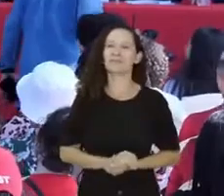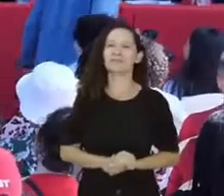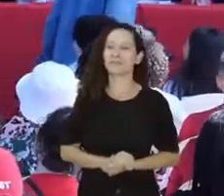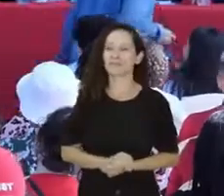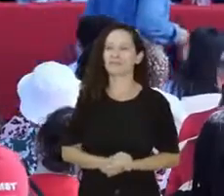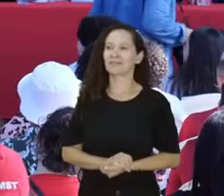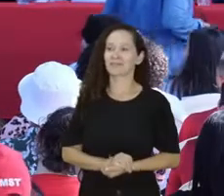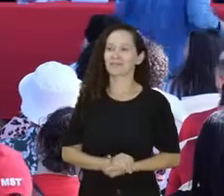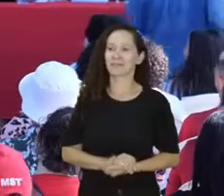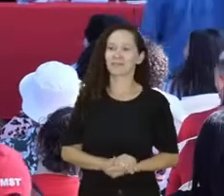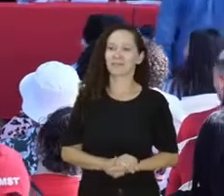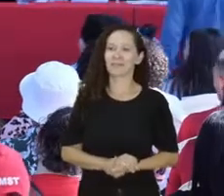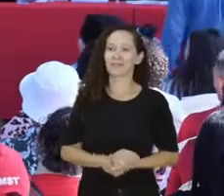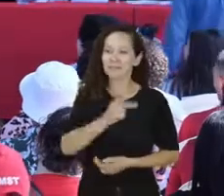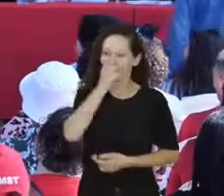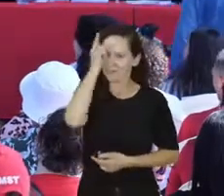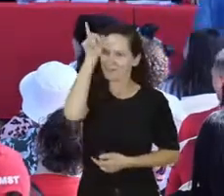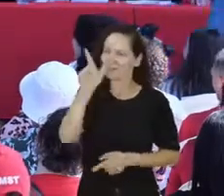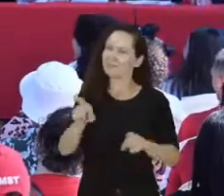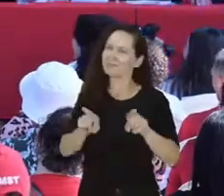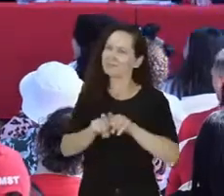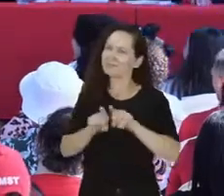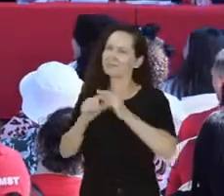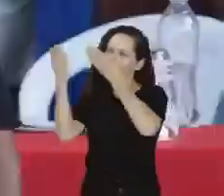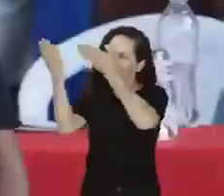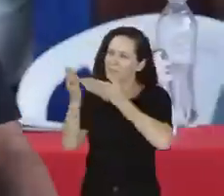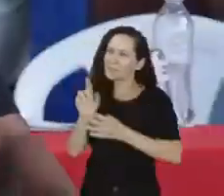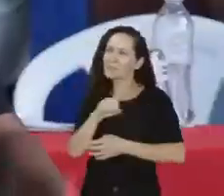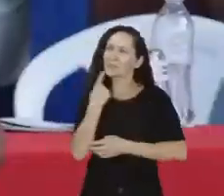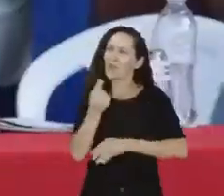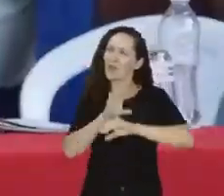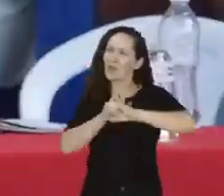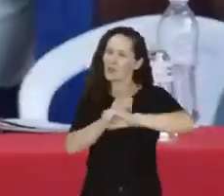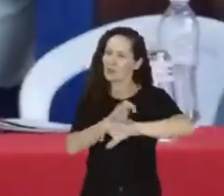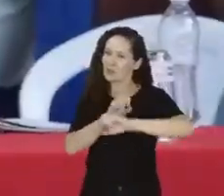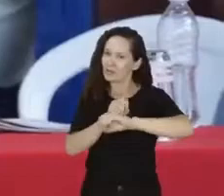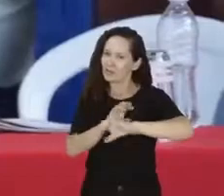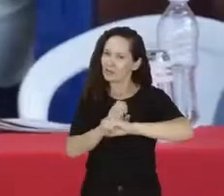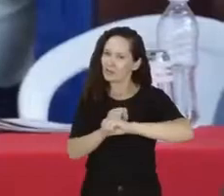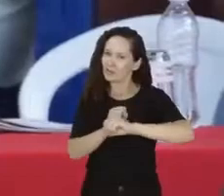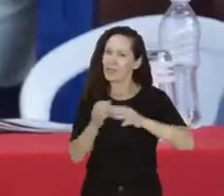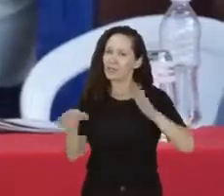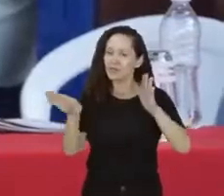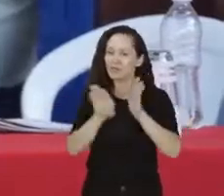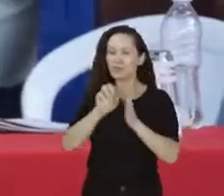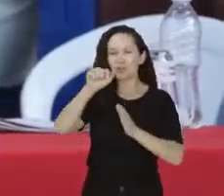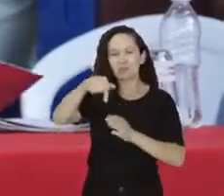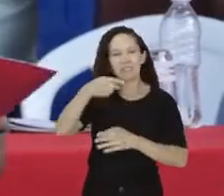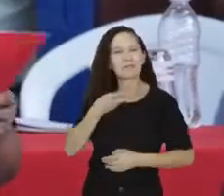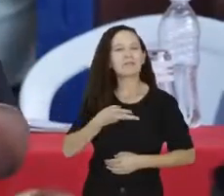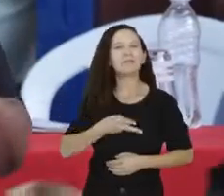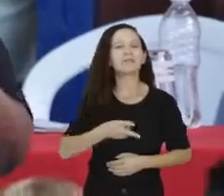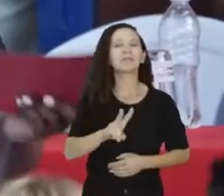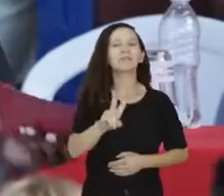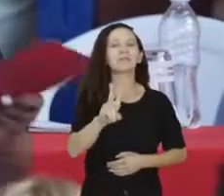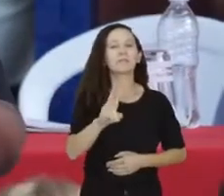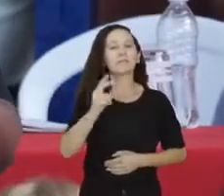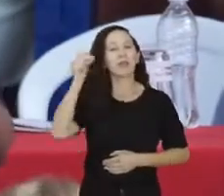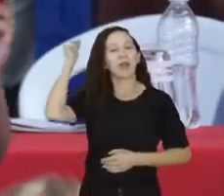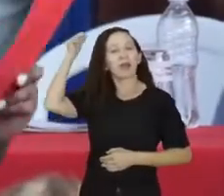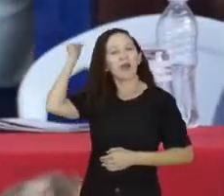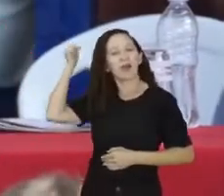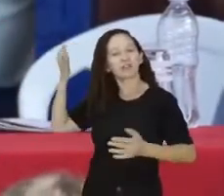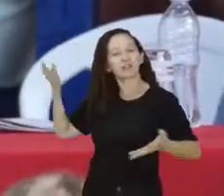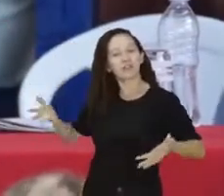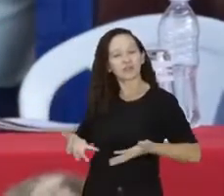E, gente, eu também queria chamar o nosso educador, que desde que chegou sempre traz esperança para a juventude,